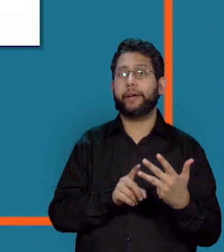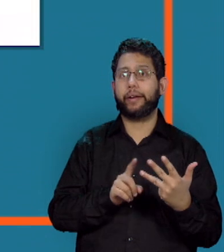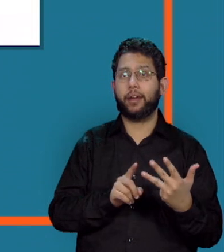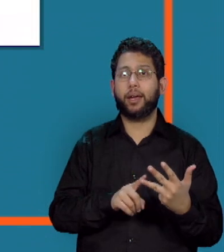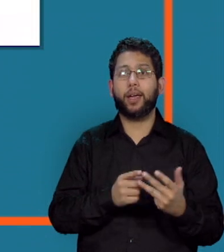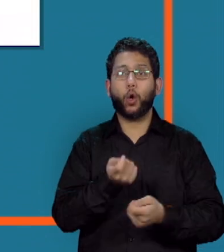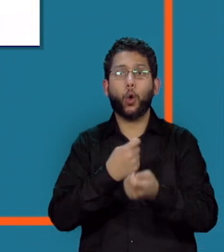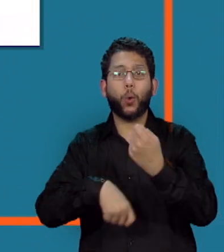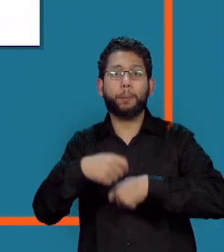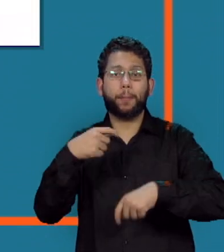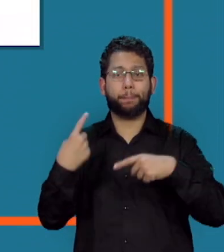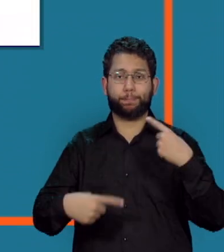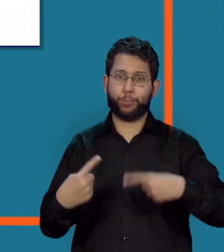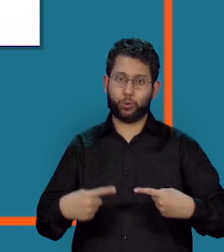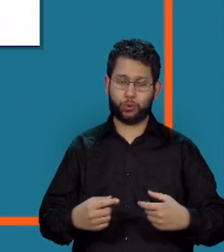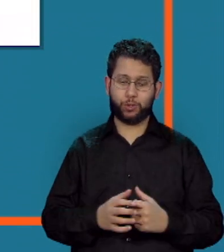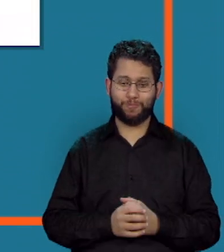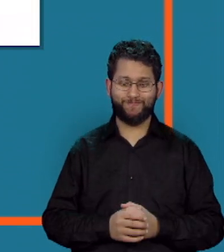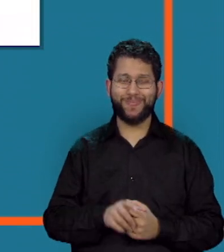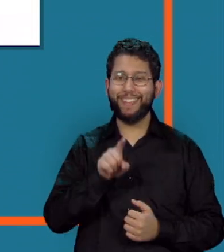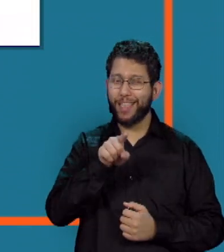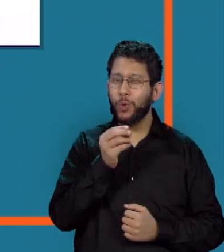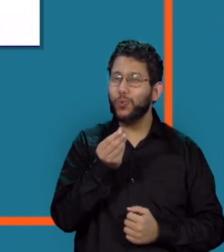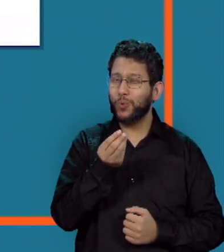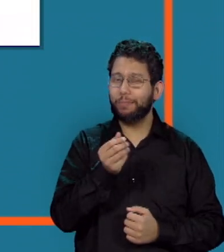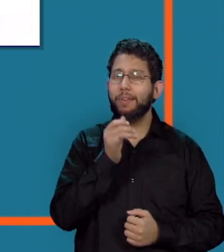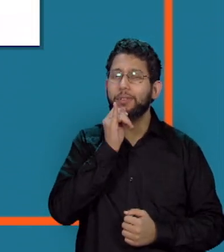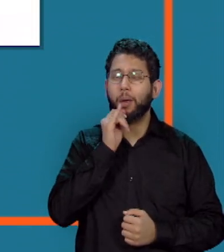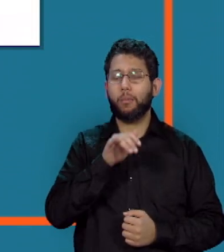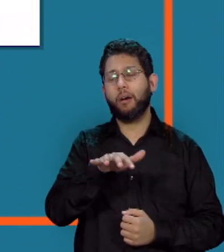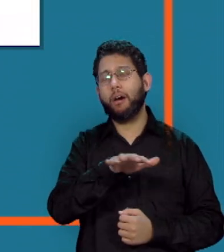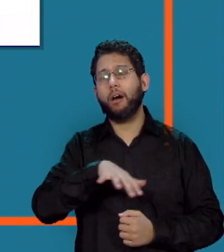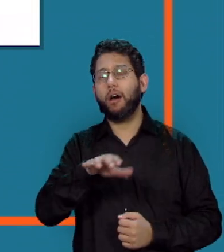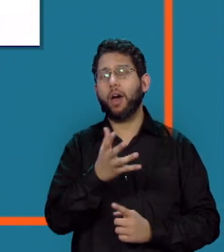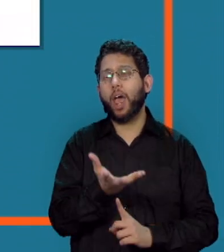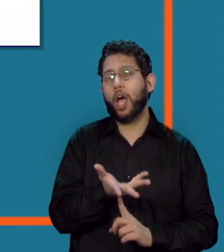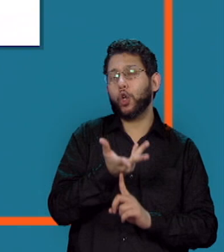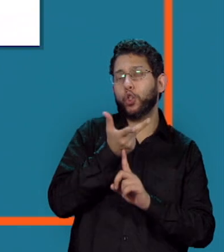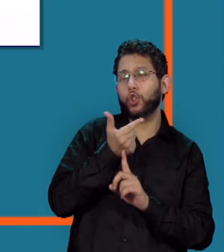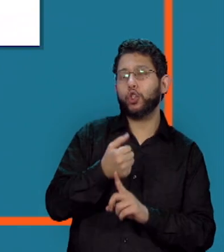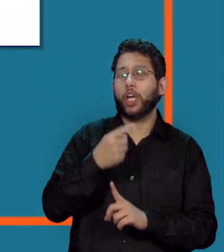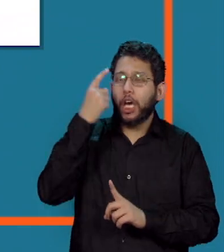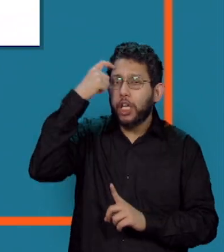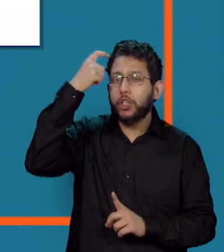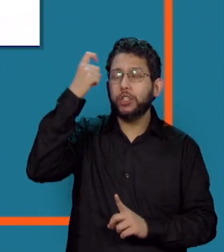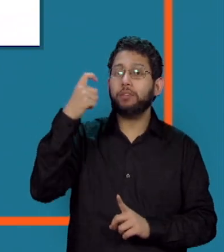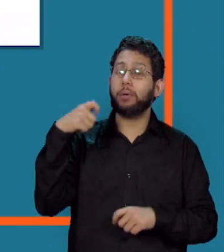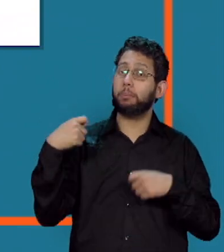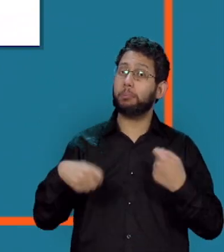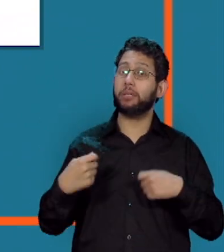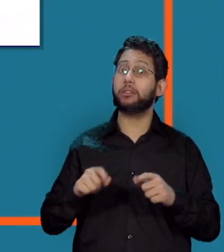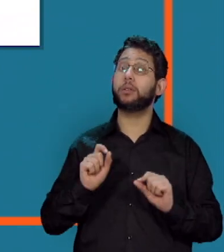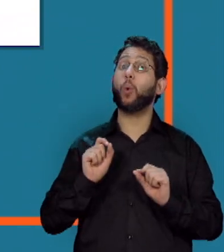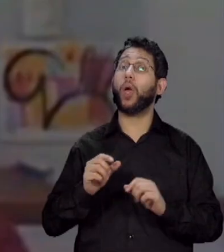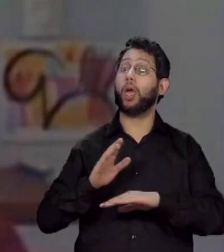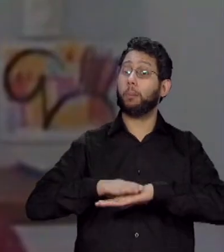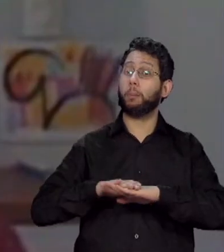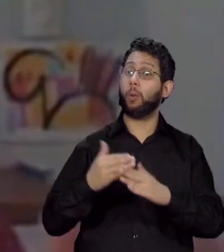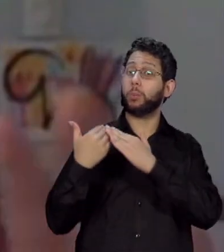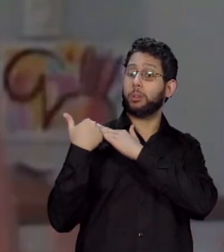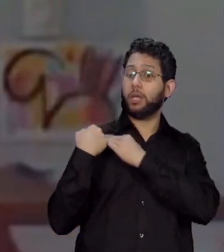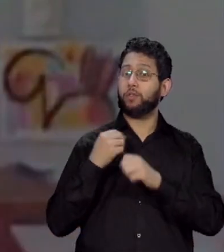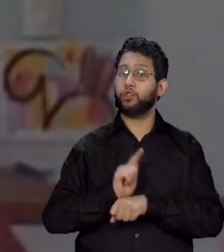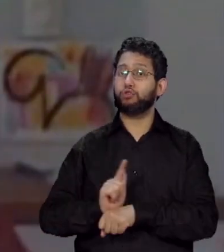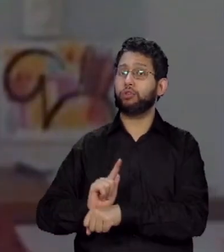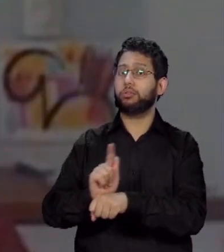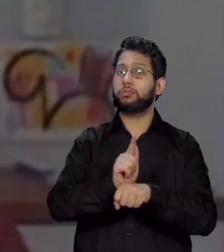Que é isso? Olha, essa área artística, essa área criativa, ela precisa ser gerida por alguém, né?